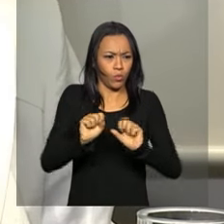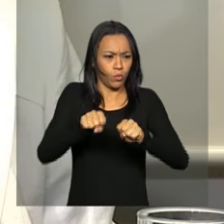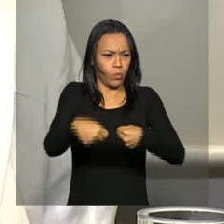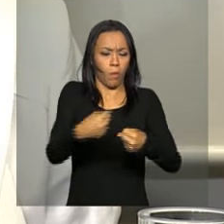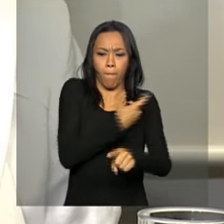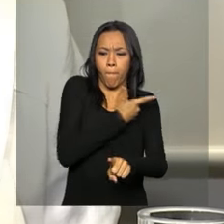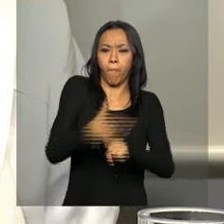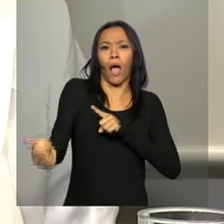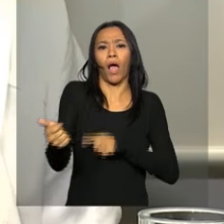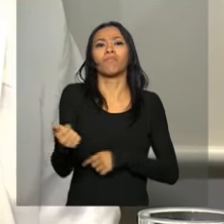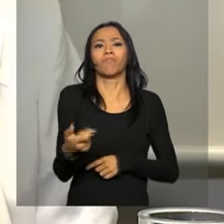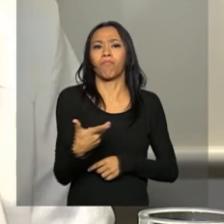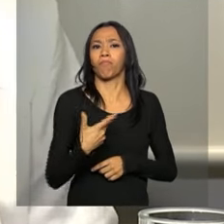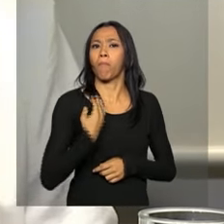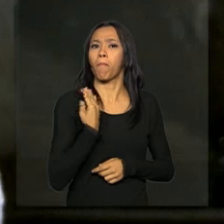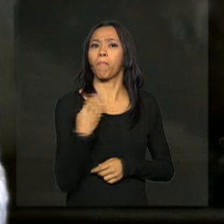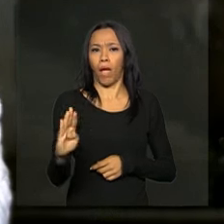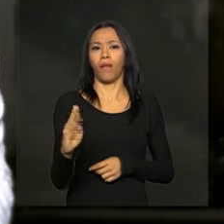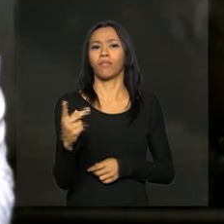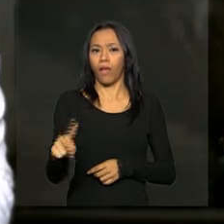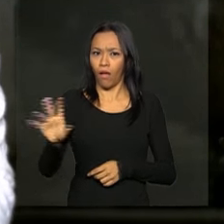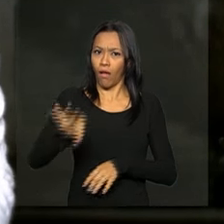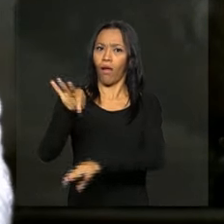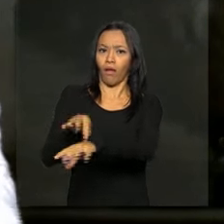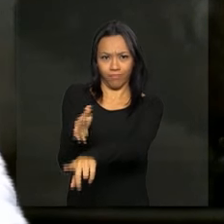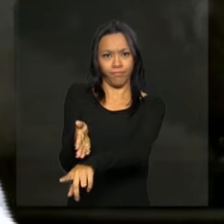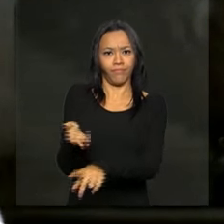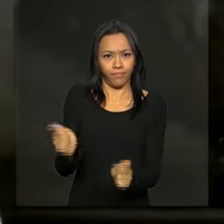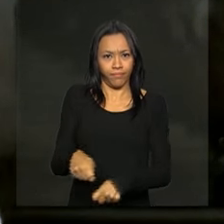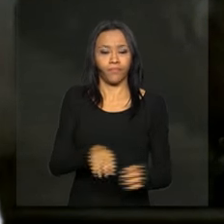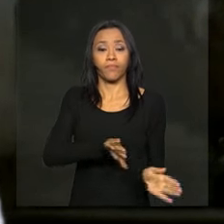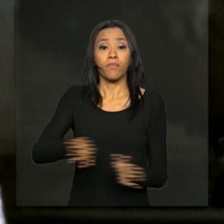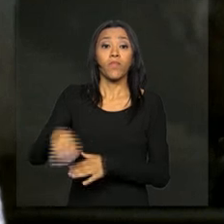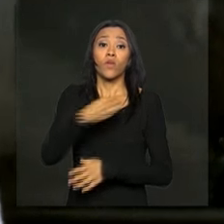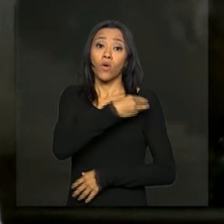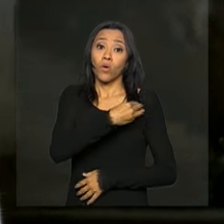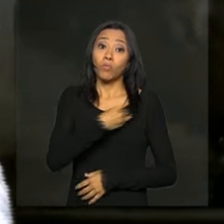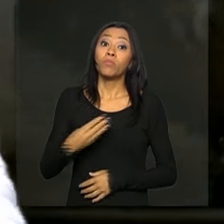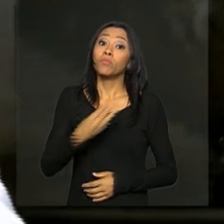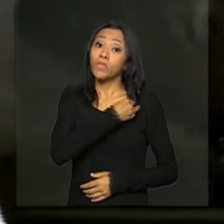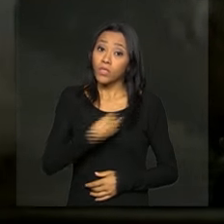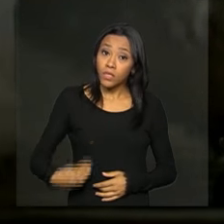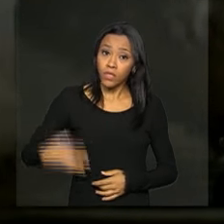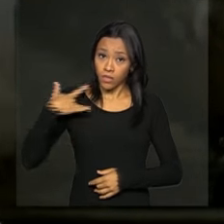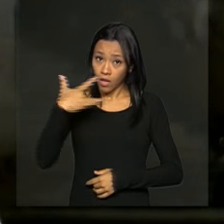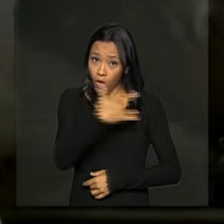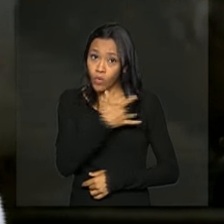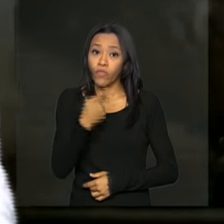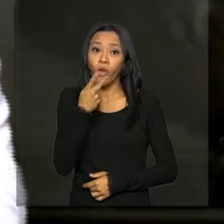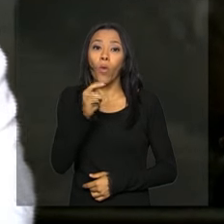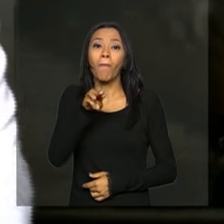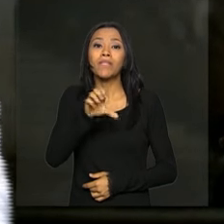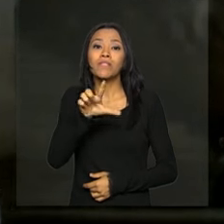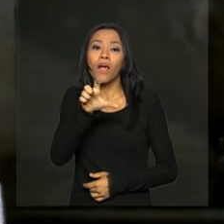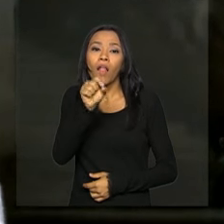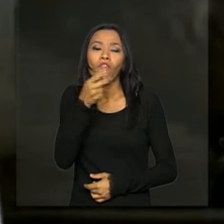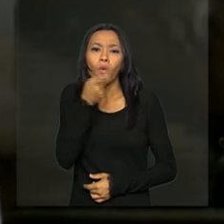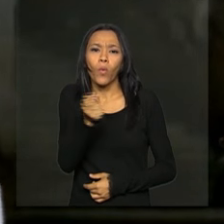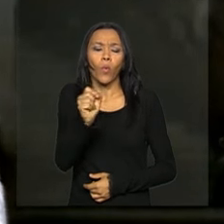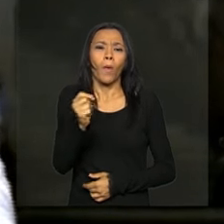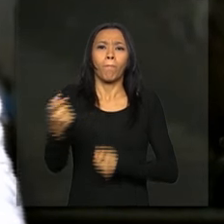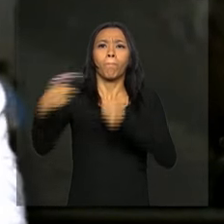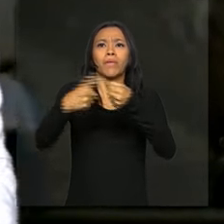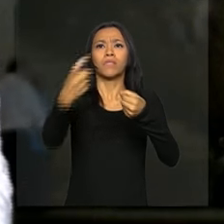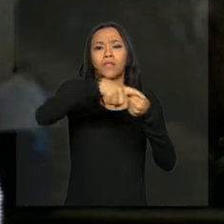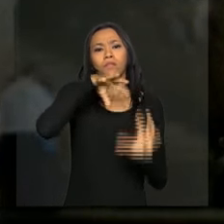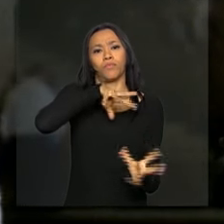nenhum mosquito é maior do que um país inteiro. O ministro da Saúde, Marcelo Castro, falou da importância de estabelecer parcerias